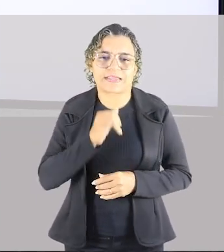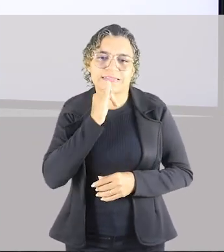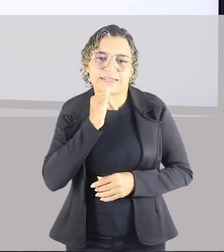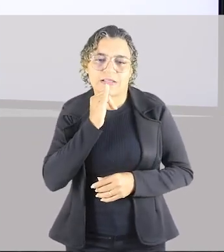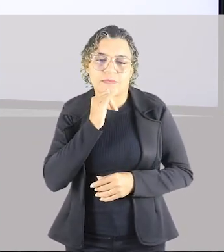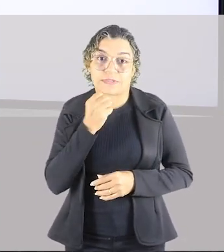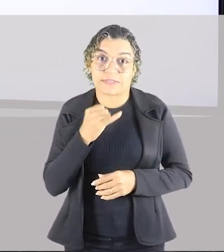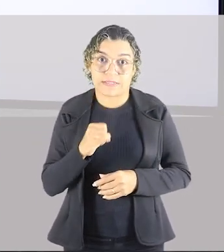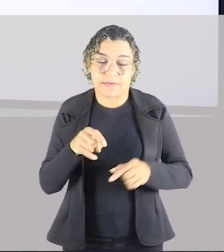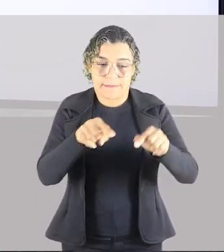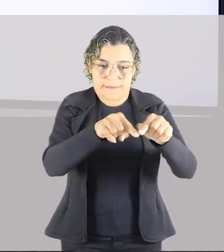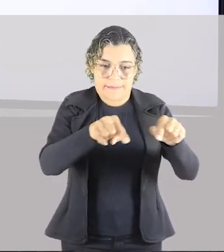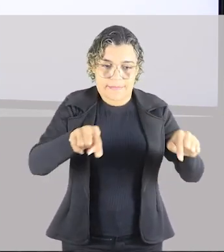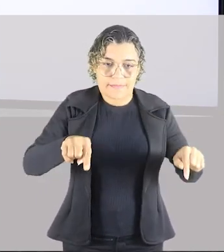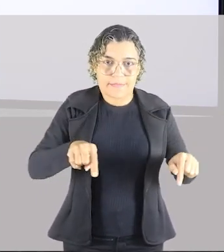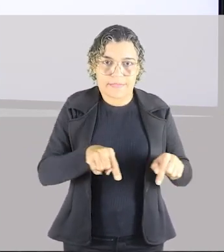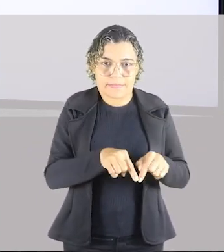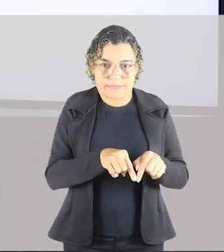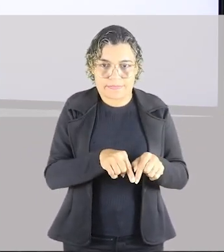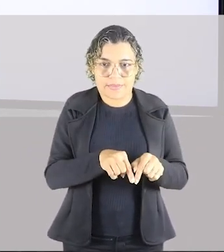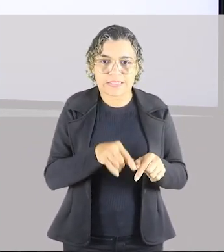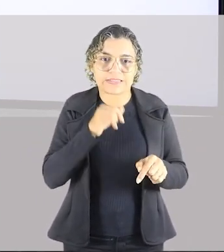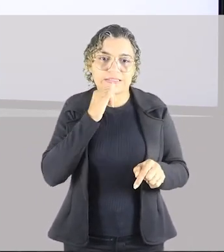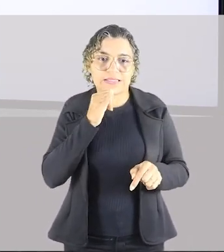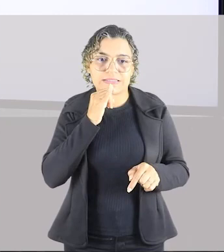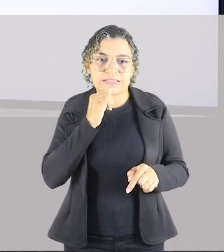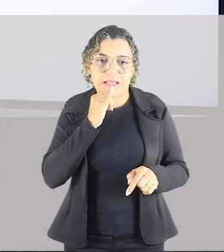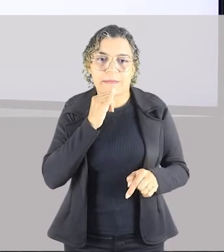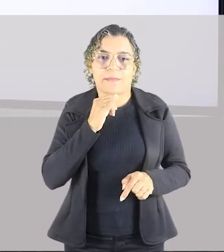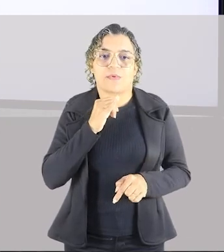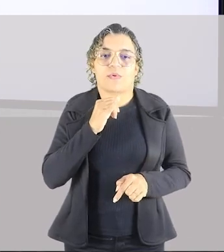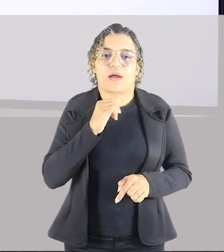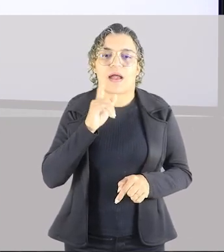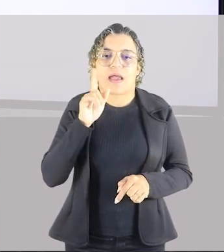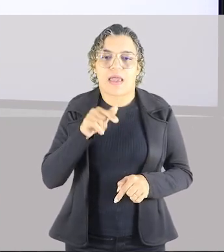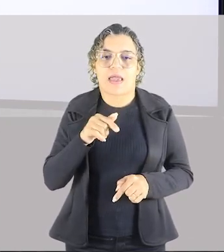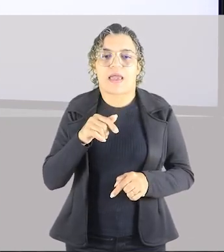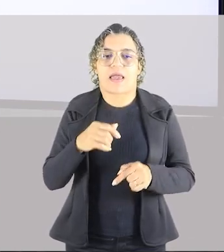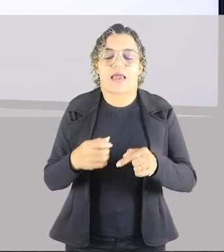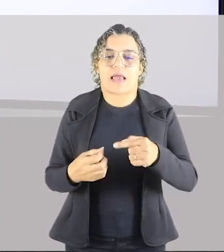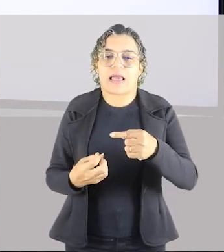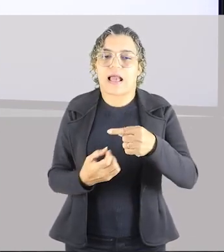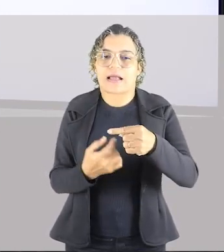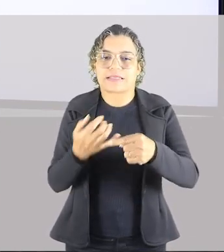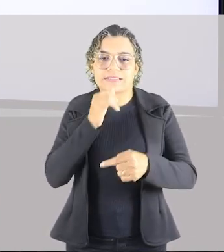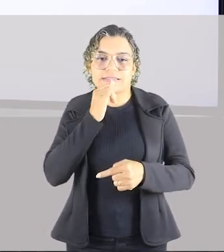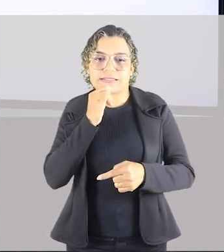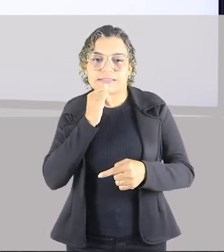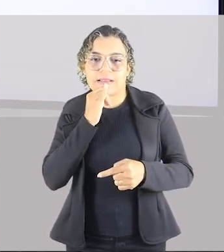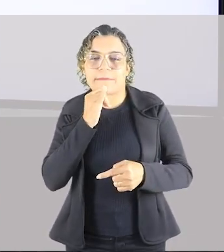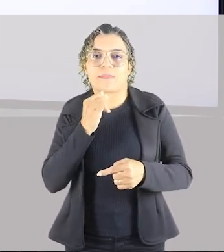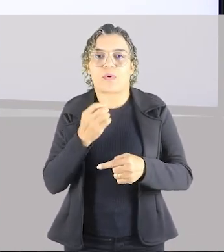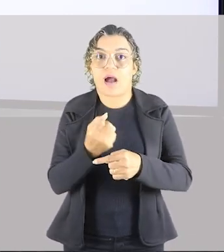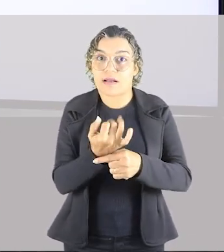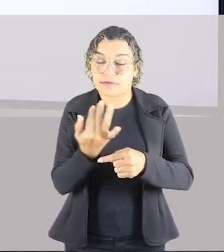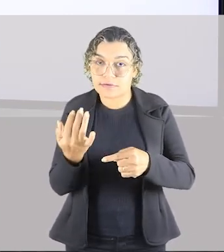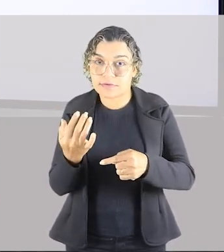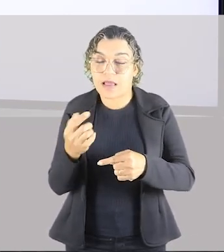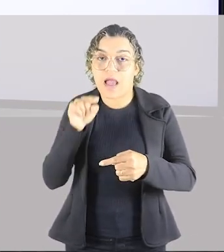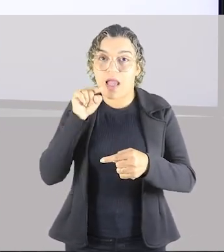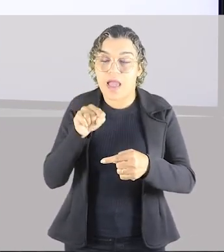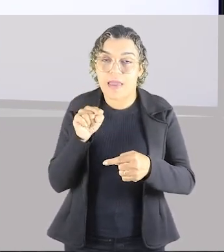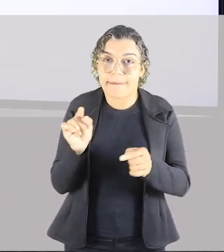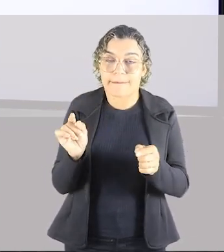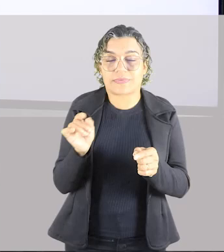Quanto menor for o denominador, significa dizer que a área é menor. E se a área é menor, eu